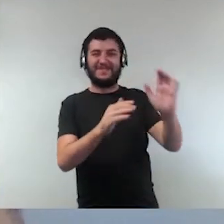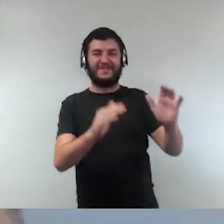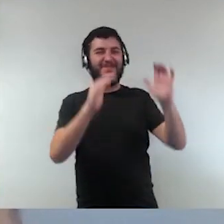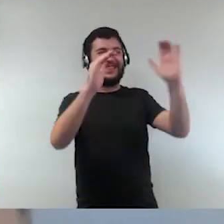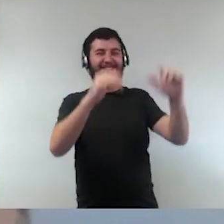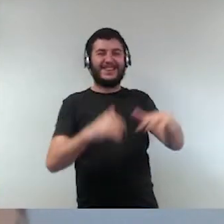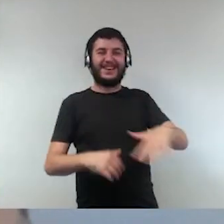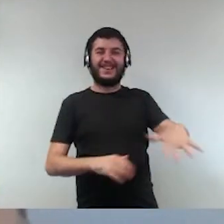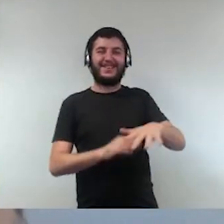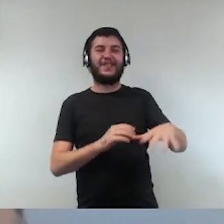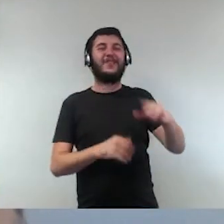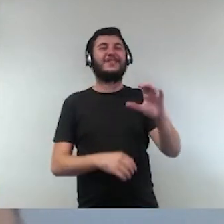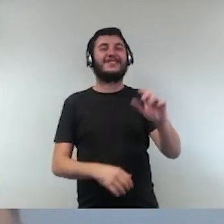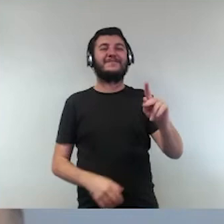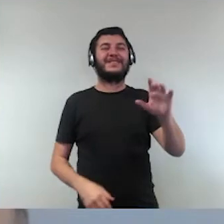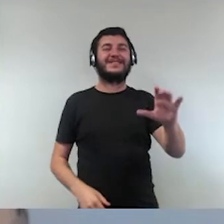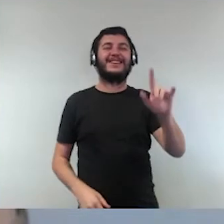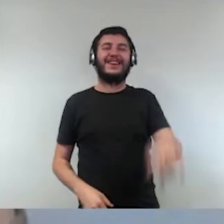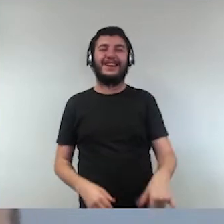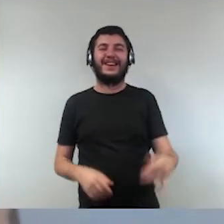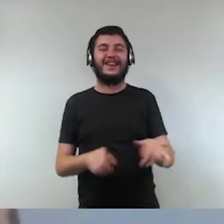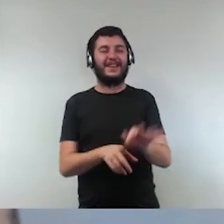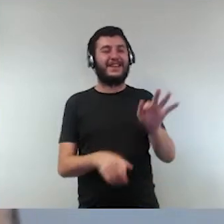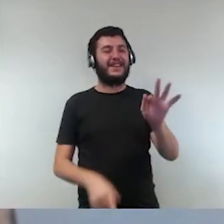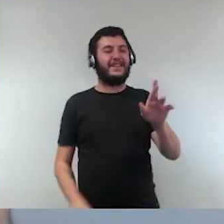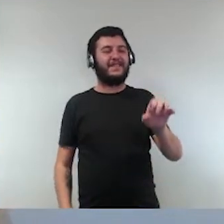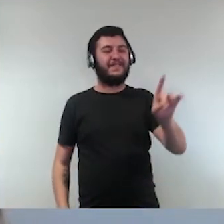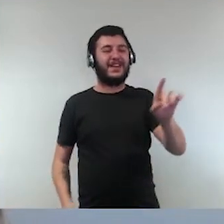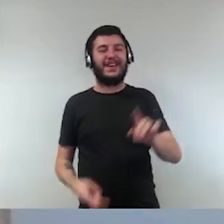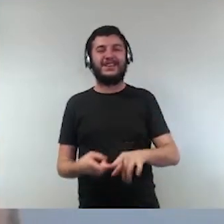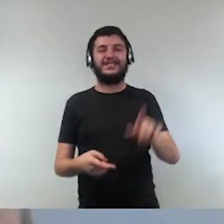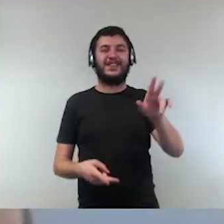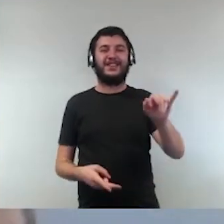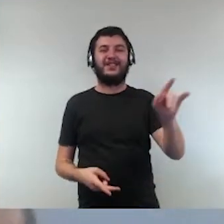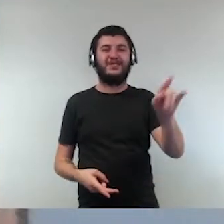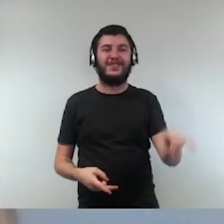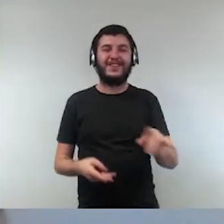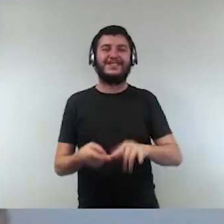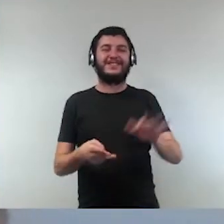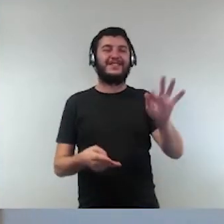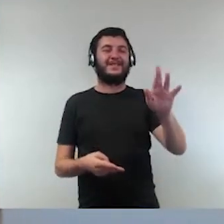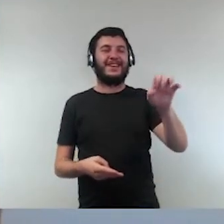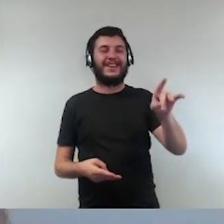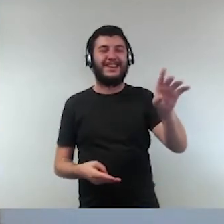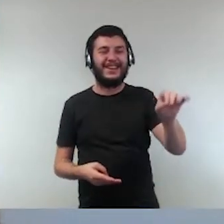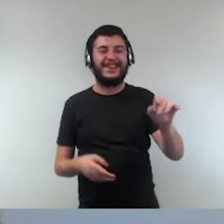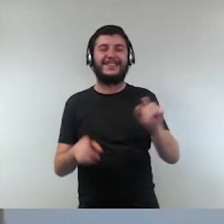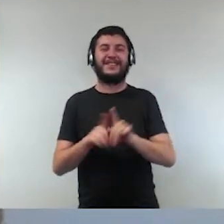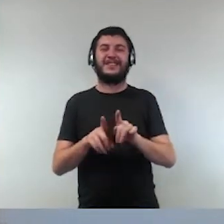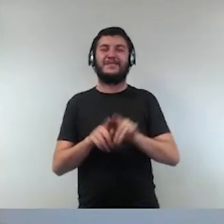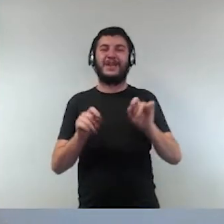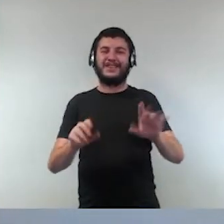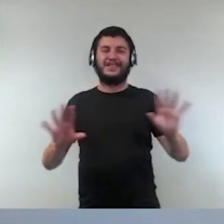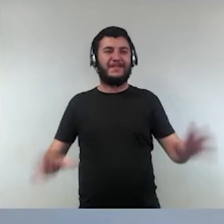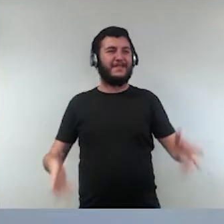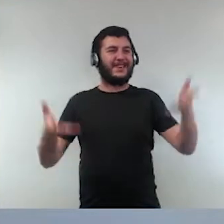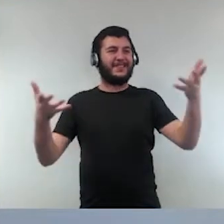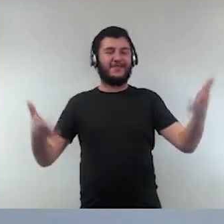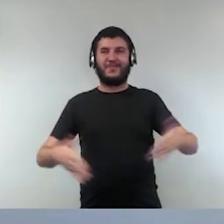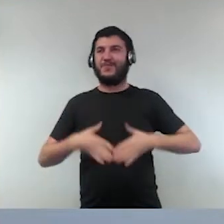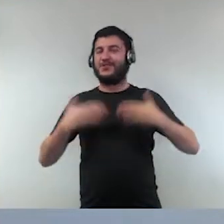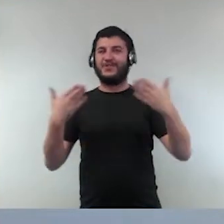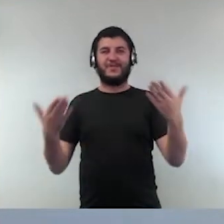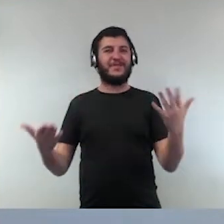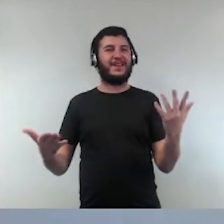Fred, Luiz Vambia, Fernando. E segundo, pela importância e pelo ineditismo desse evento, que, aliás, eu me surpreendi como está